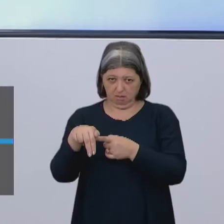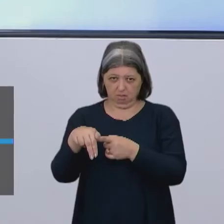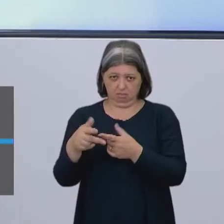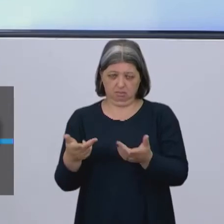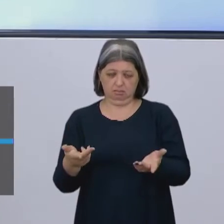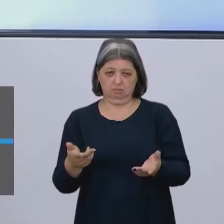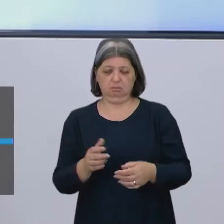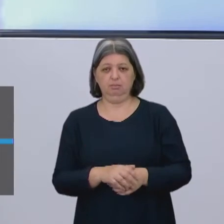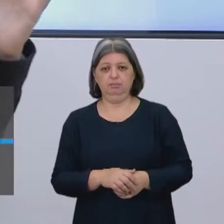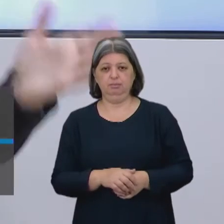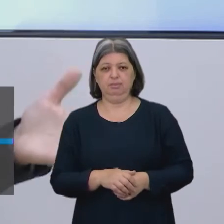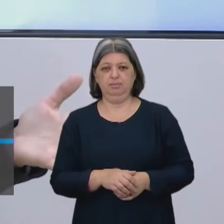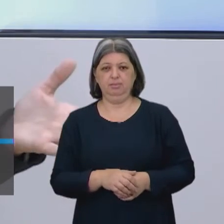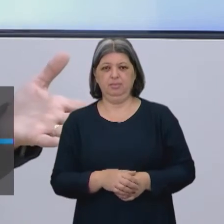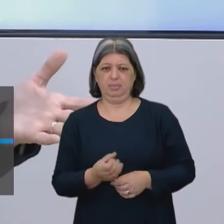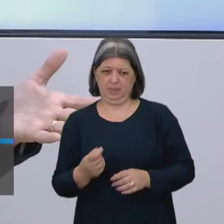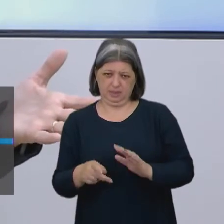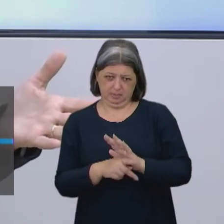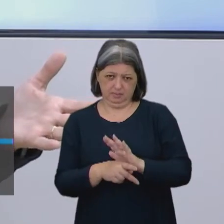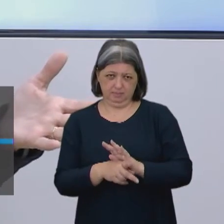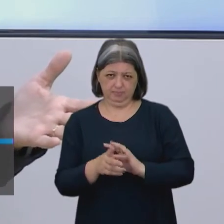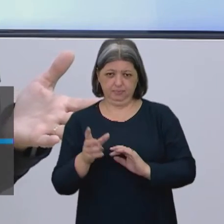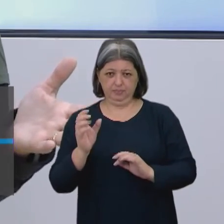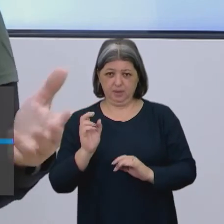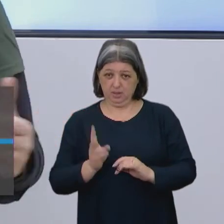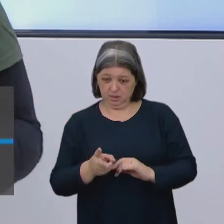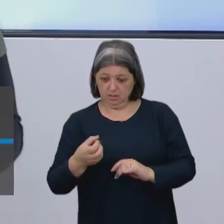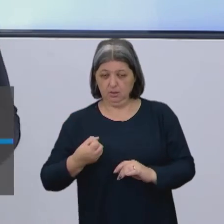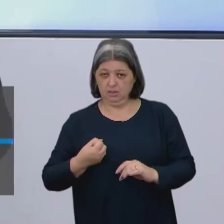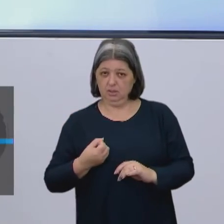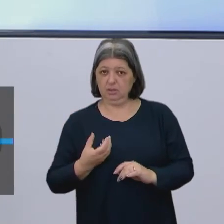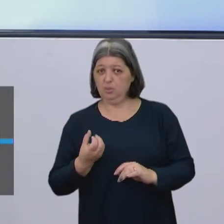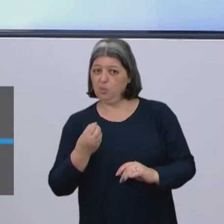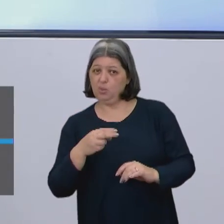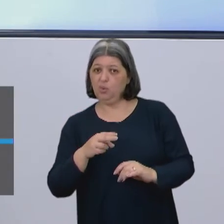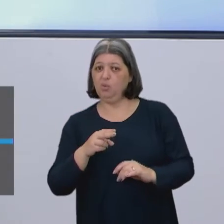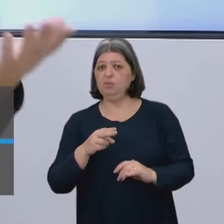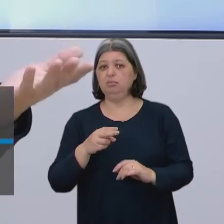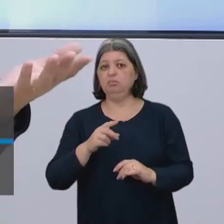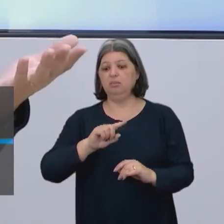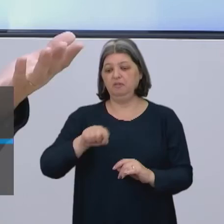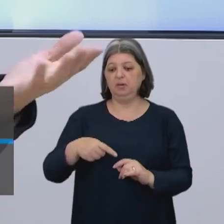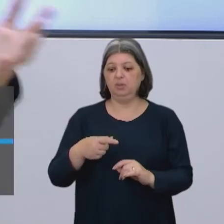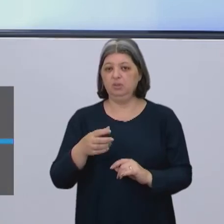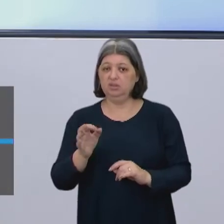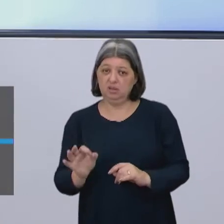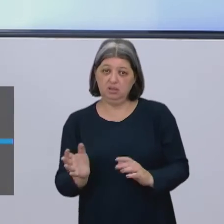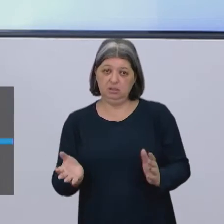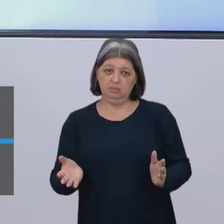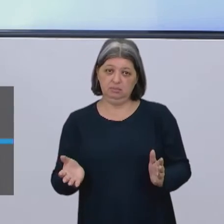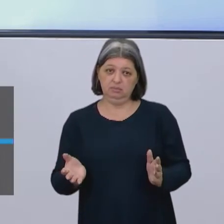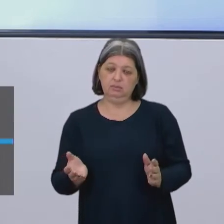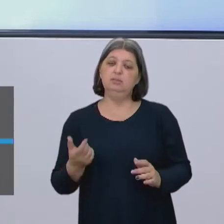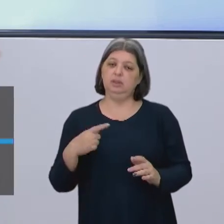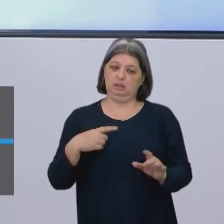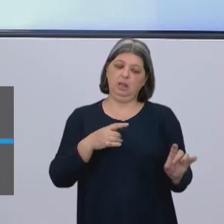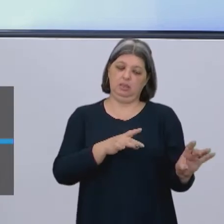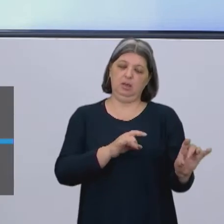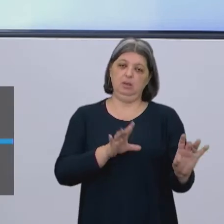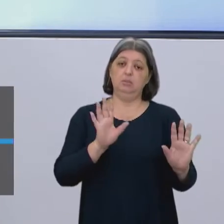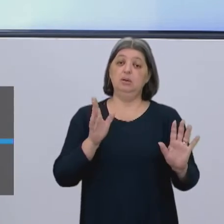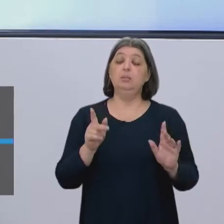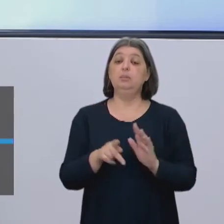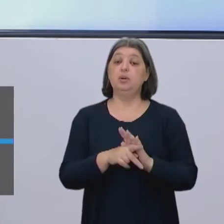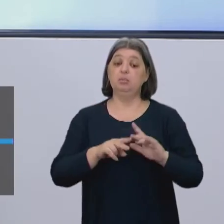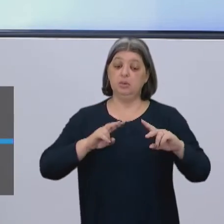Mas será que quando eu divido dá uma dízima periódica? Ou será que dá um decimal exato? Como eu vou saber? Tem técnicas, mas hoje a gente está explorando o